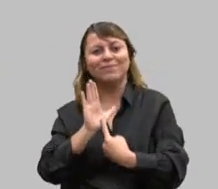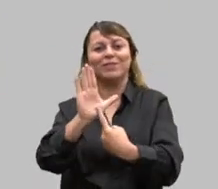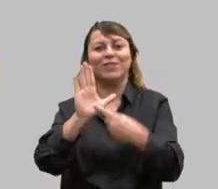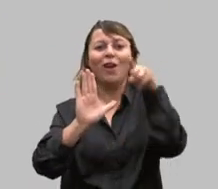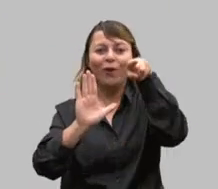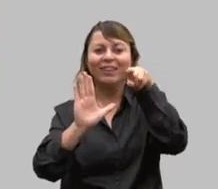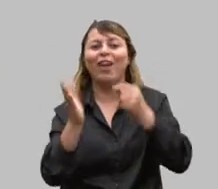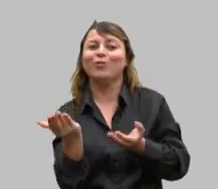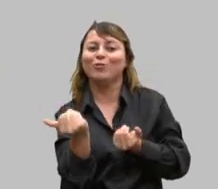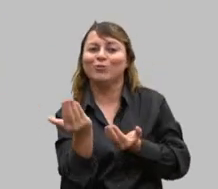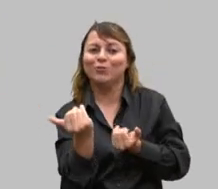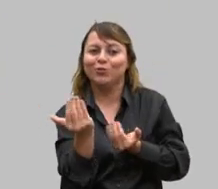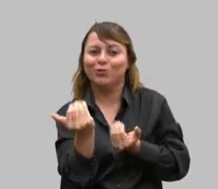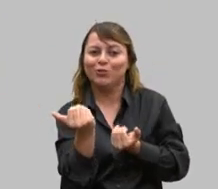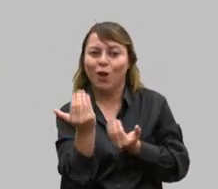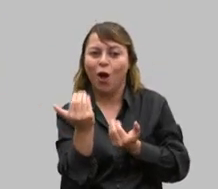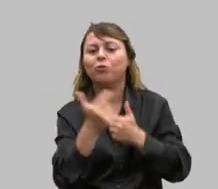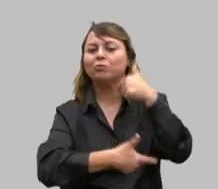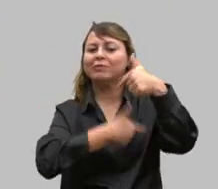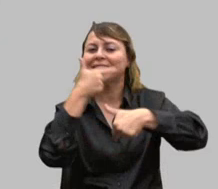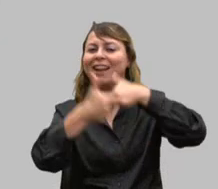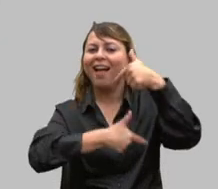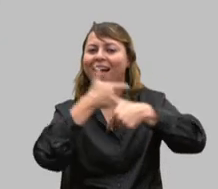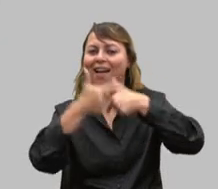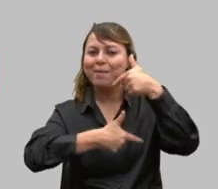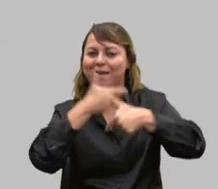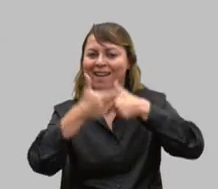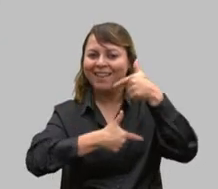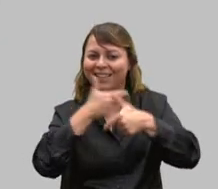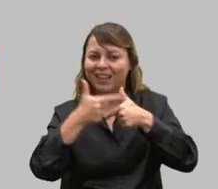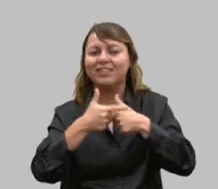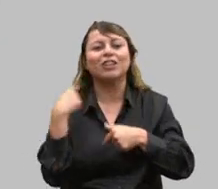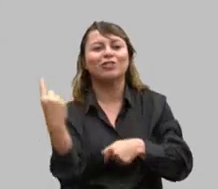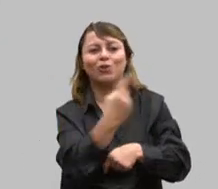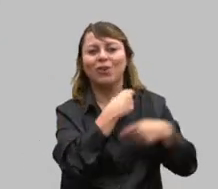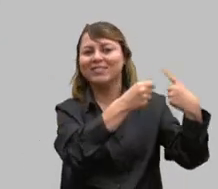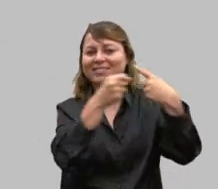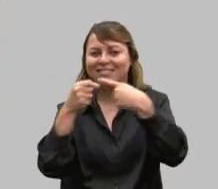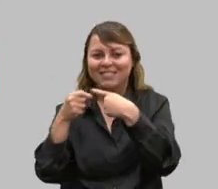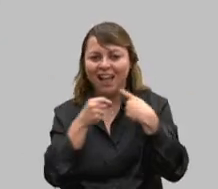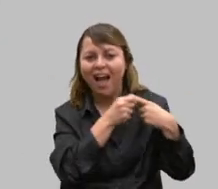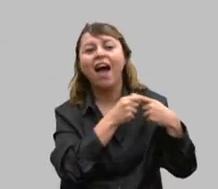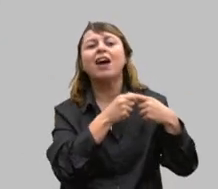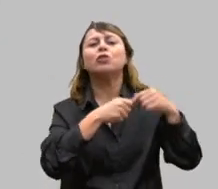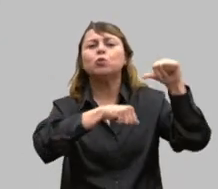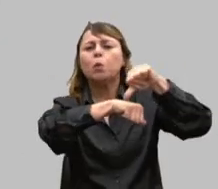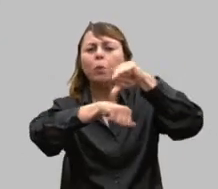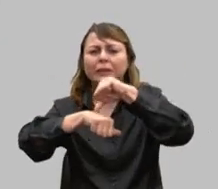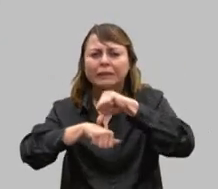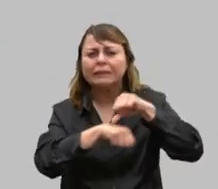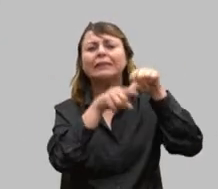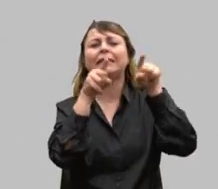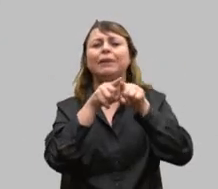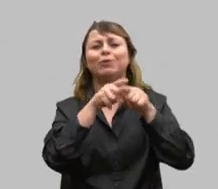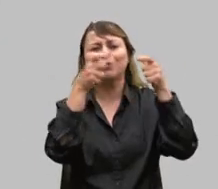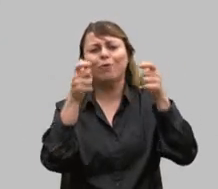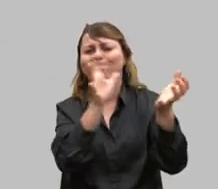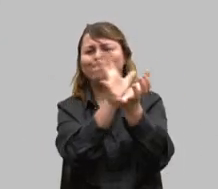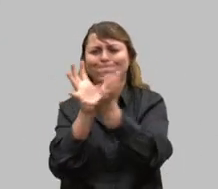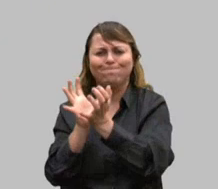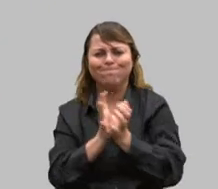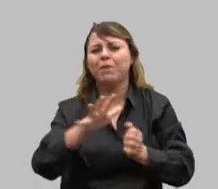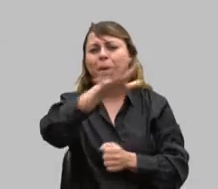e o trabalho dos jovens nas nossas cidades o seu município na sua área e principalmente